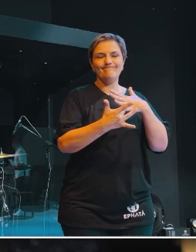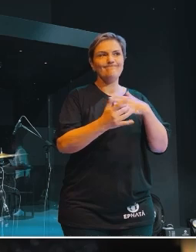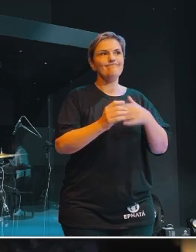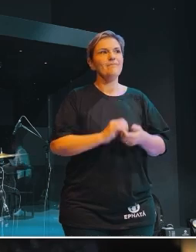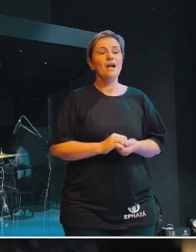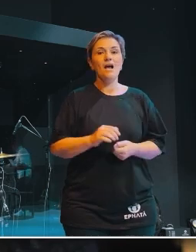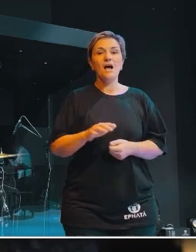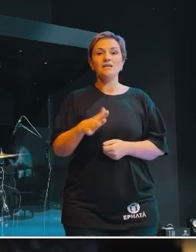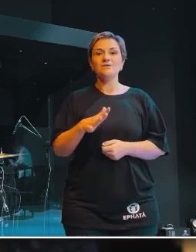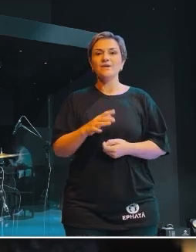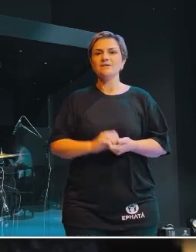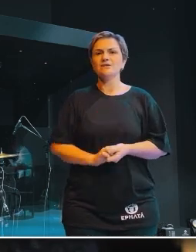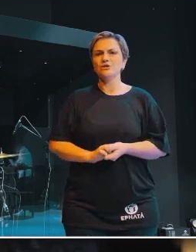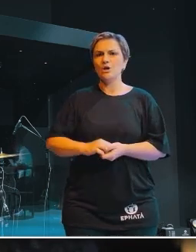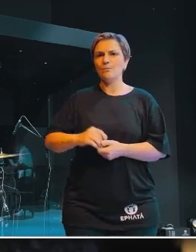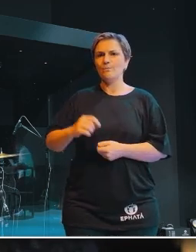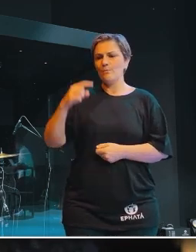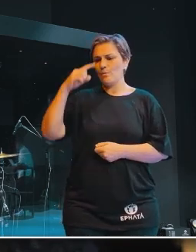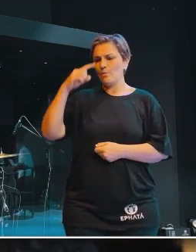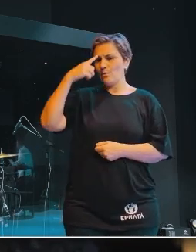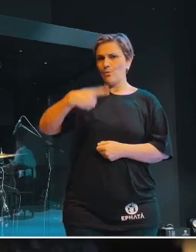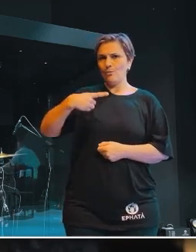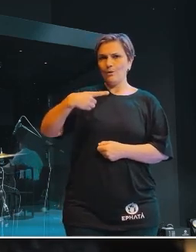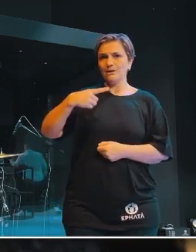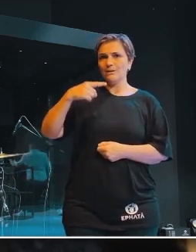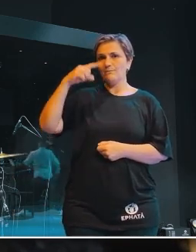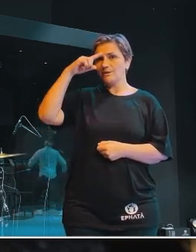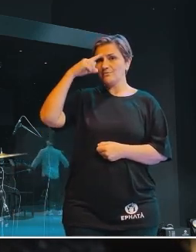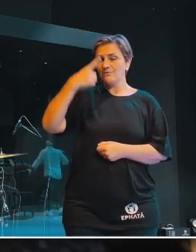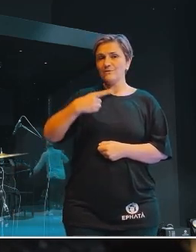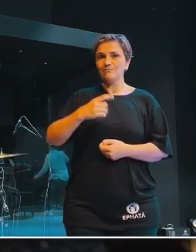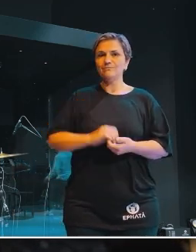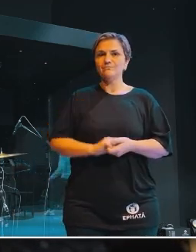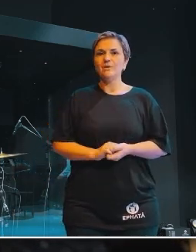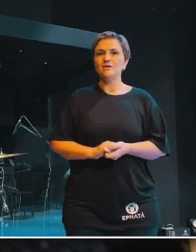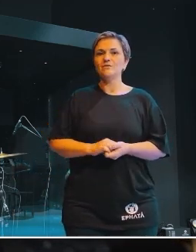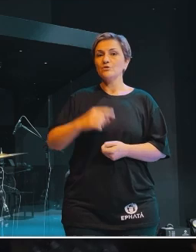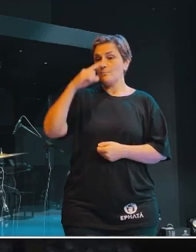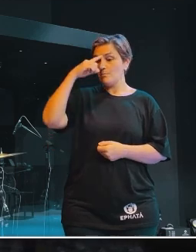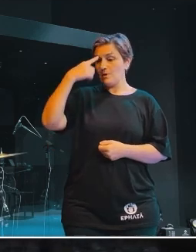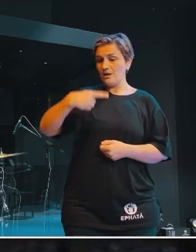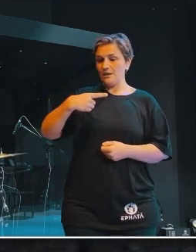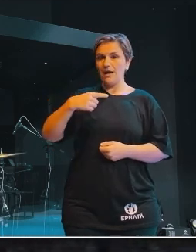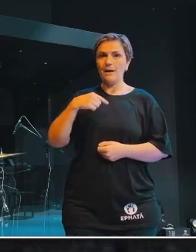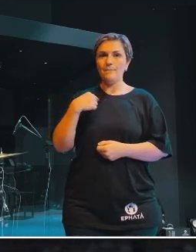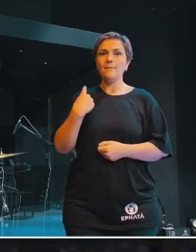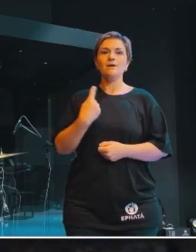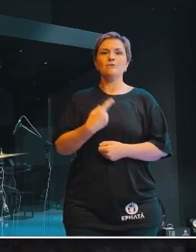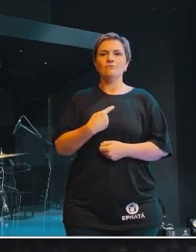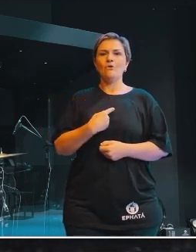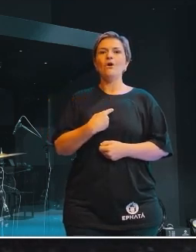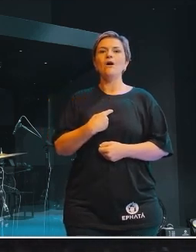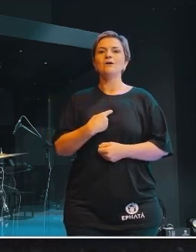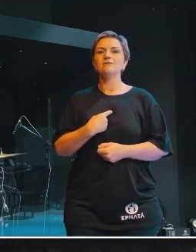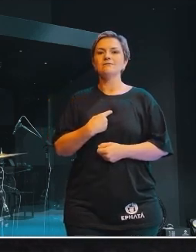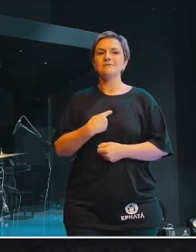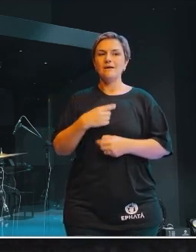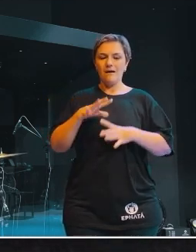Ao invés de dar comando, voz de controle à nossa alma, nós corremos e contamos para nossa vizinha